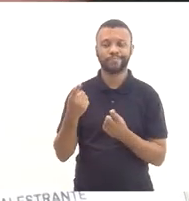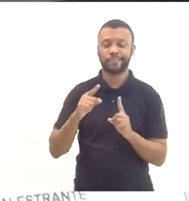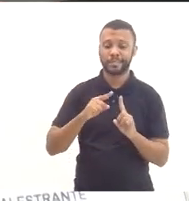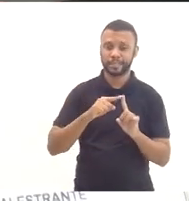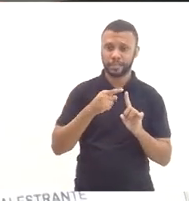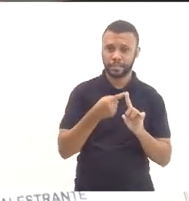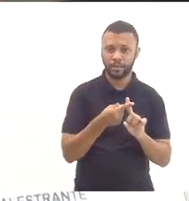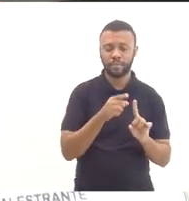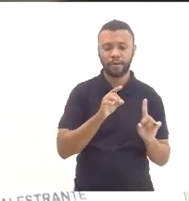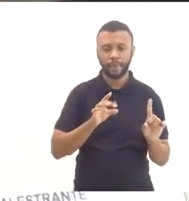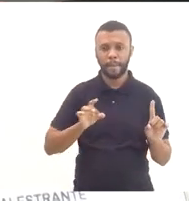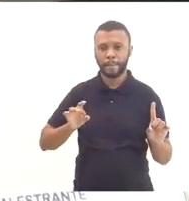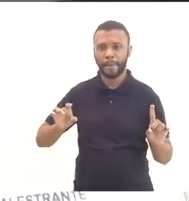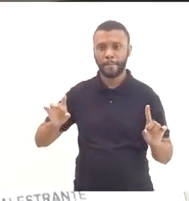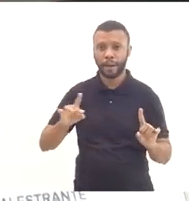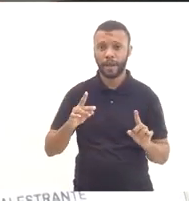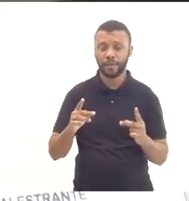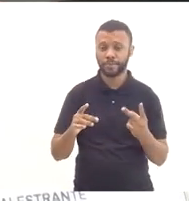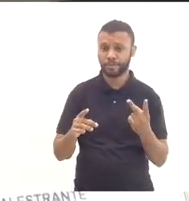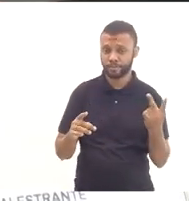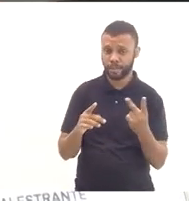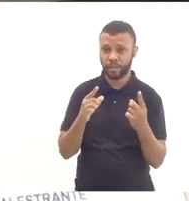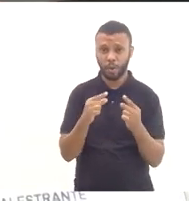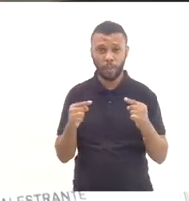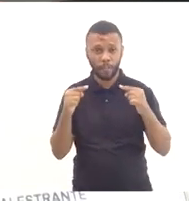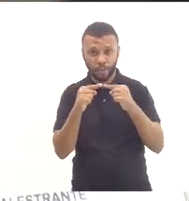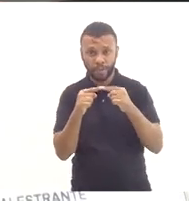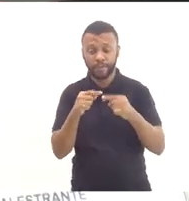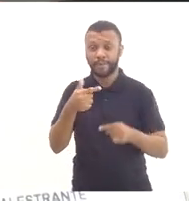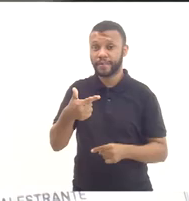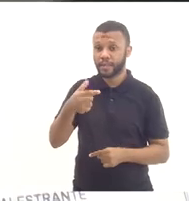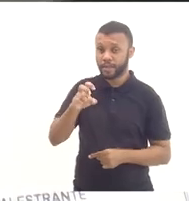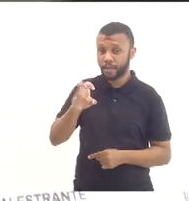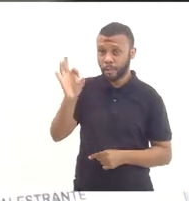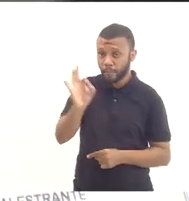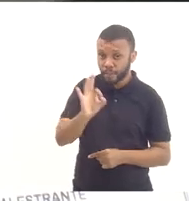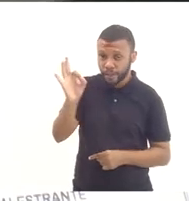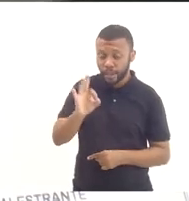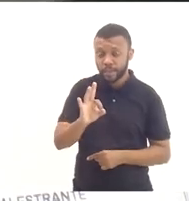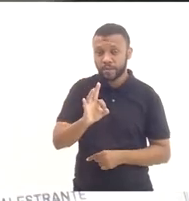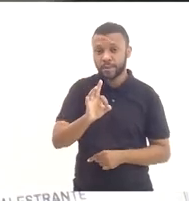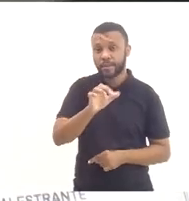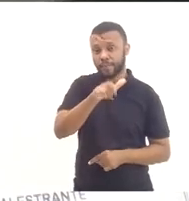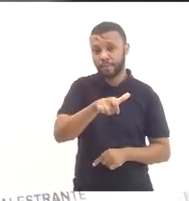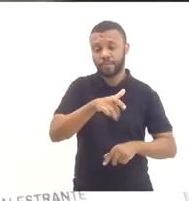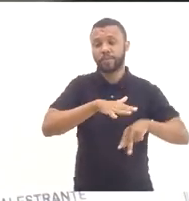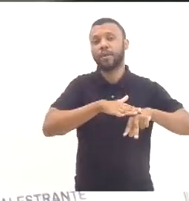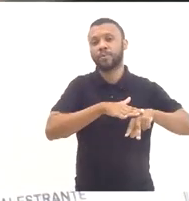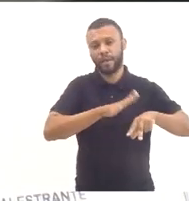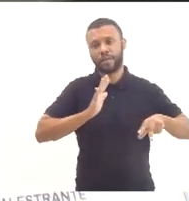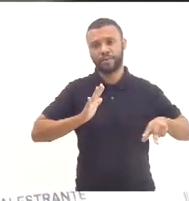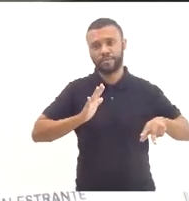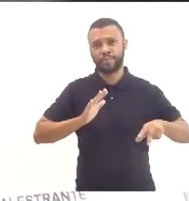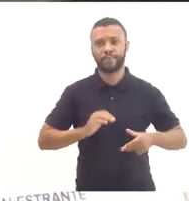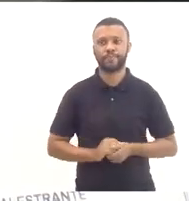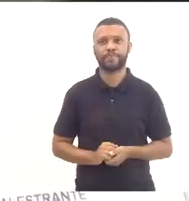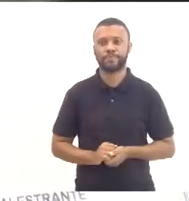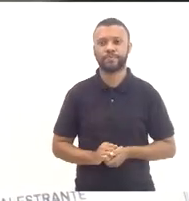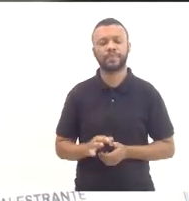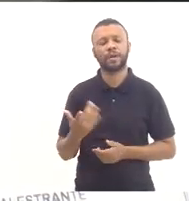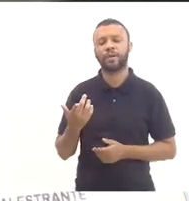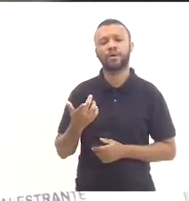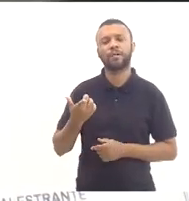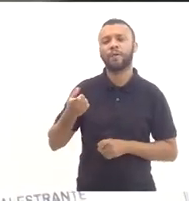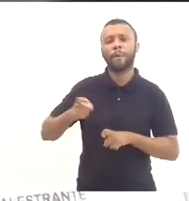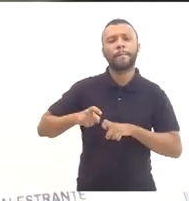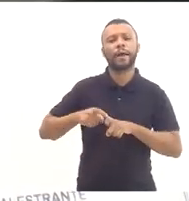gestação de um casal compatível 25 porcento de chance de um filho tga1 então muitas famílias Têm muitos filhos com e sem gel um doutor